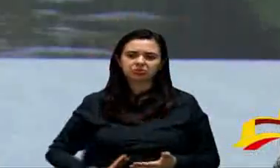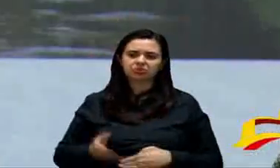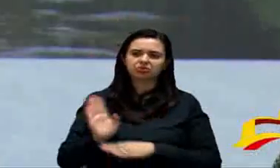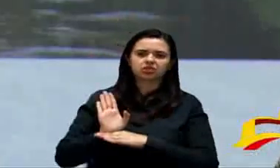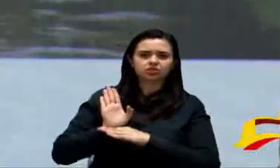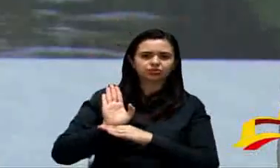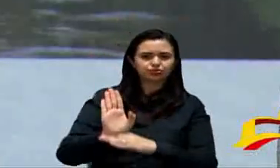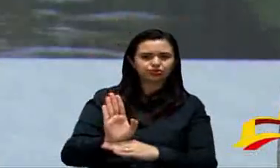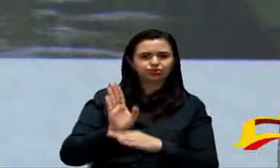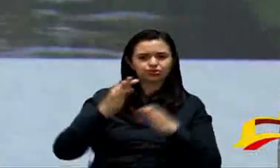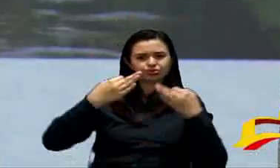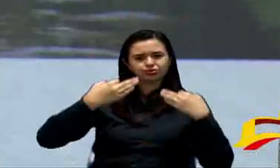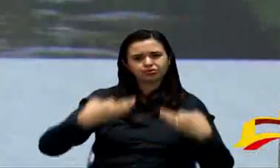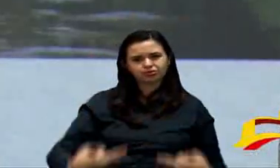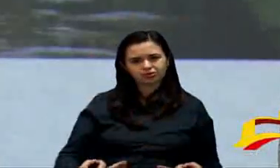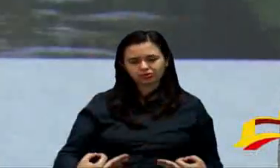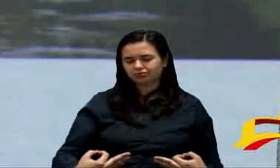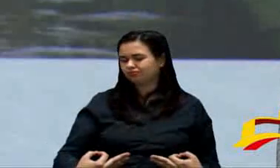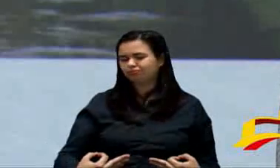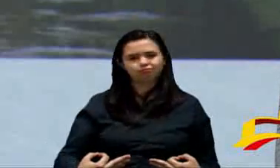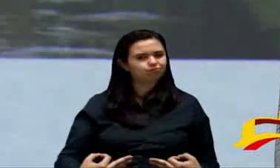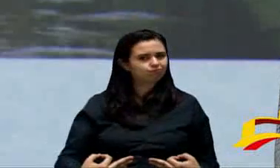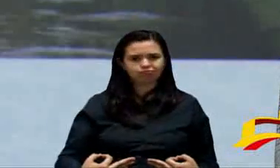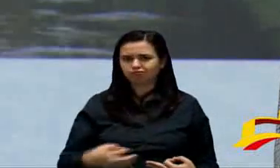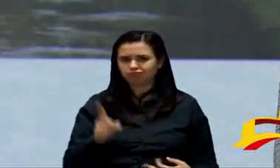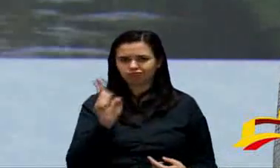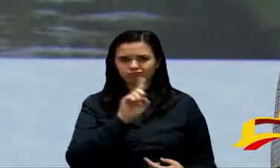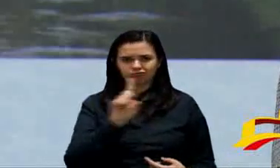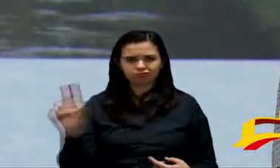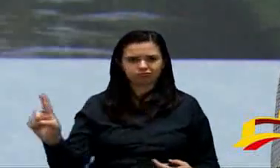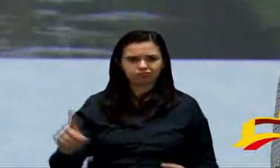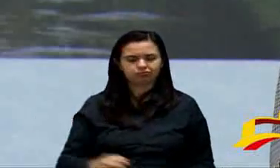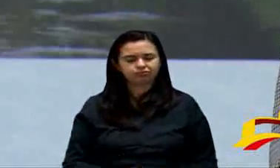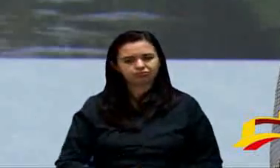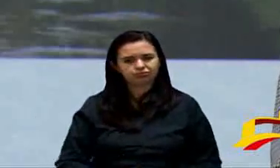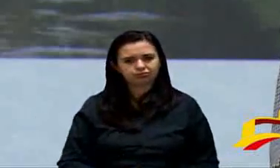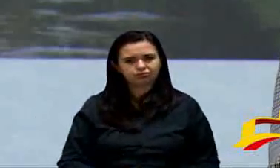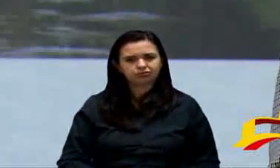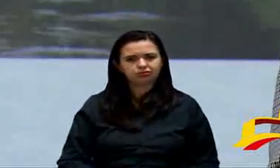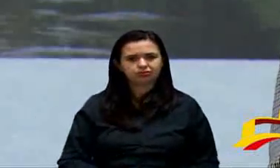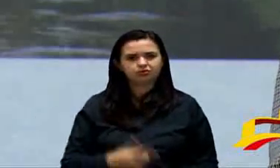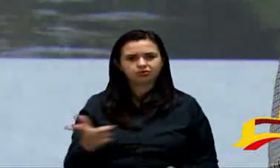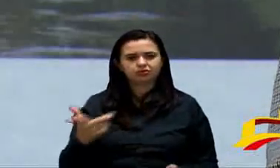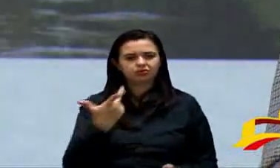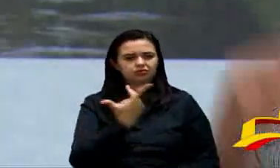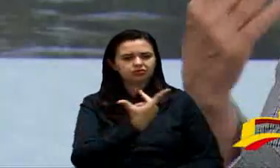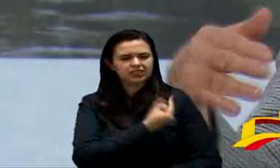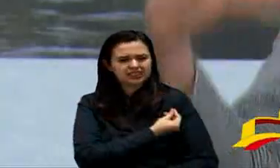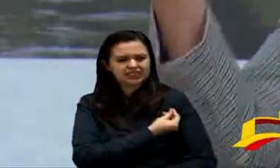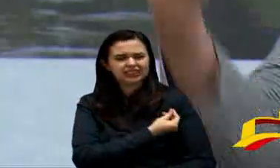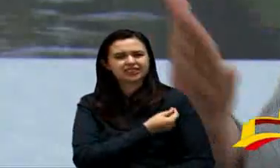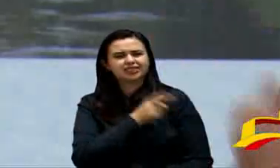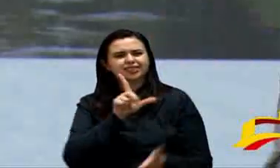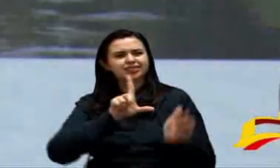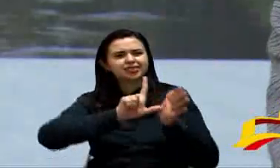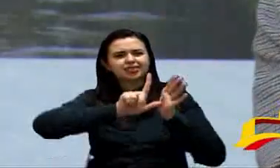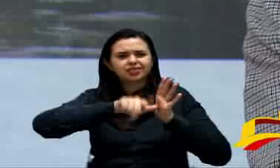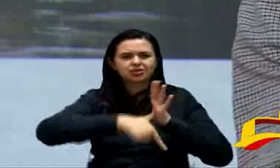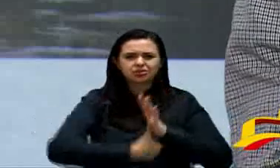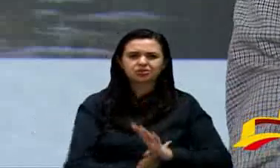forma devida, não combateu de forma devida, negou a compra de vacinas por muito tempo, que atrasou e